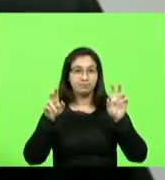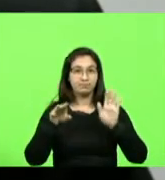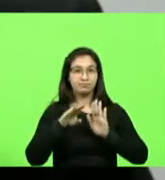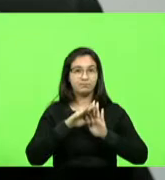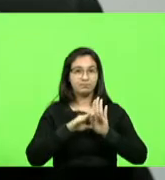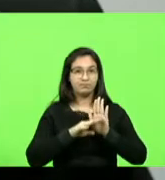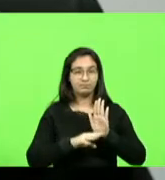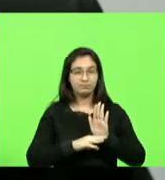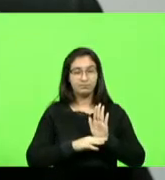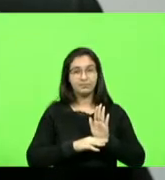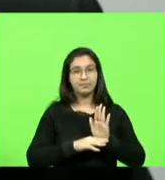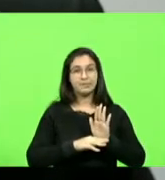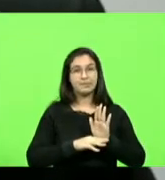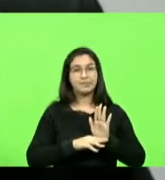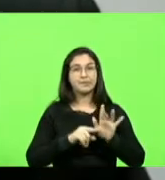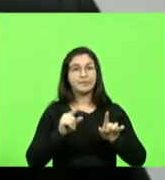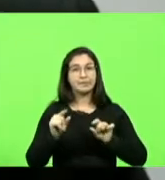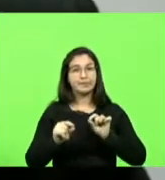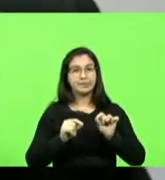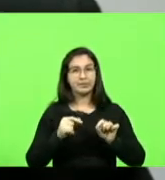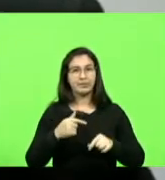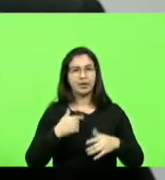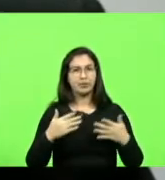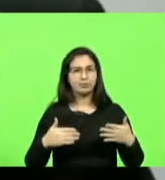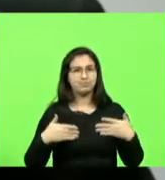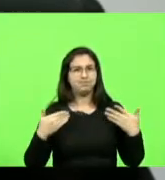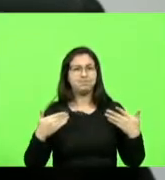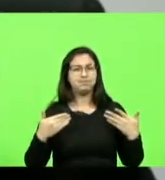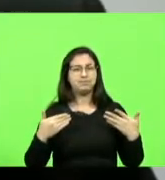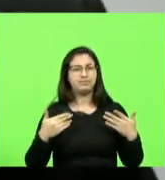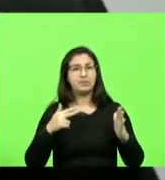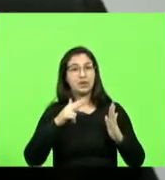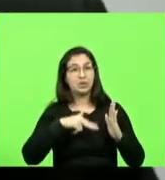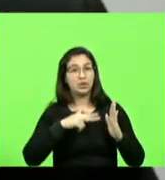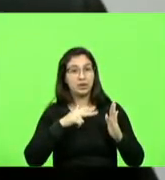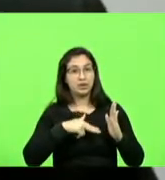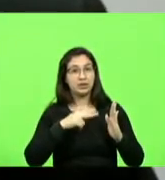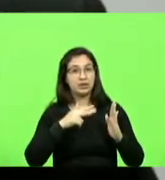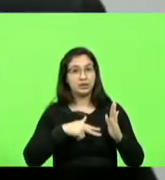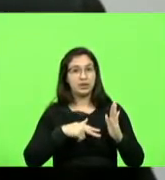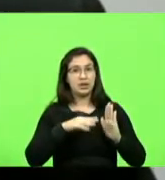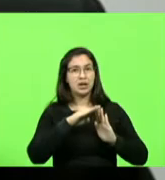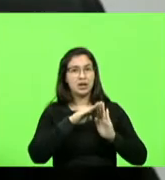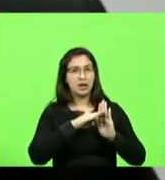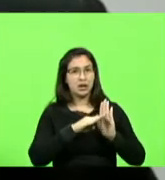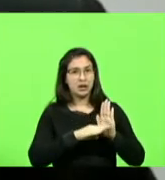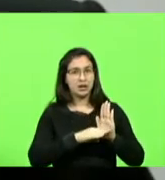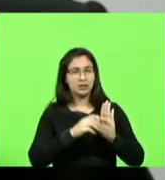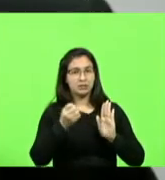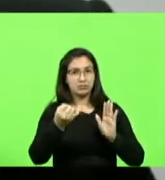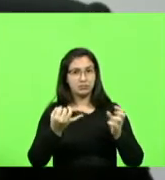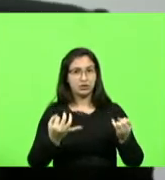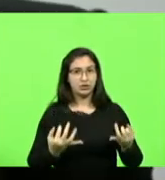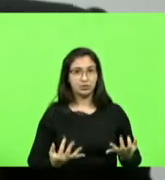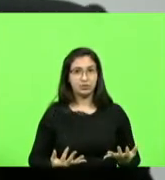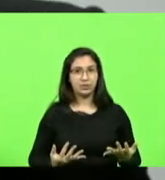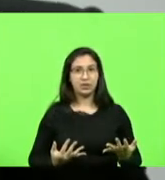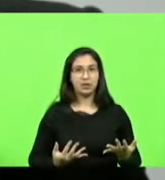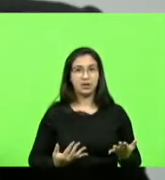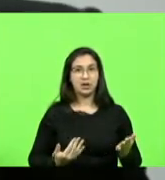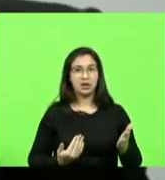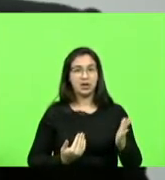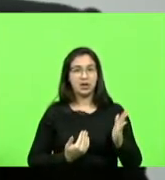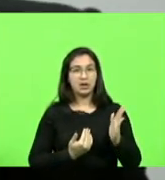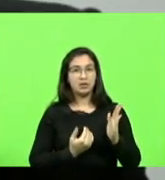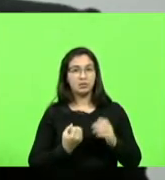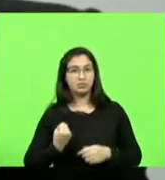eu fiquei um pouco chocado quando eu li uma matéria que diz o seguinte: índice de